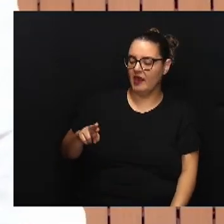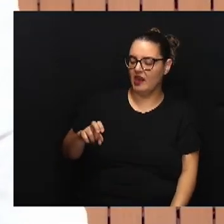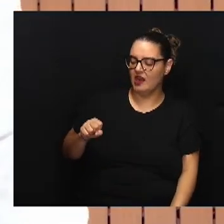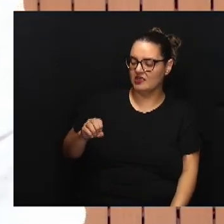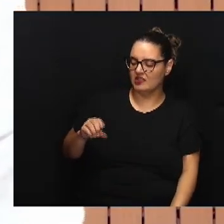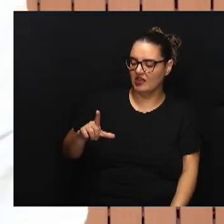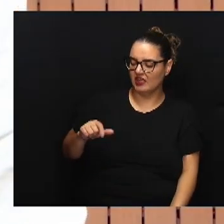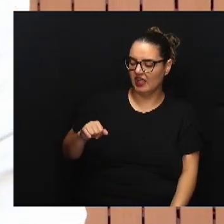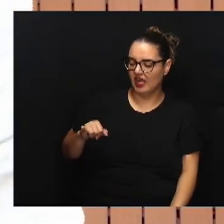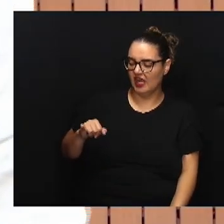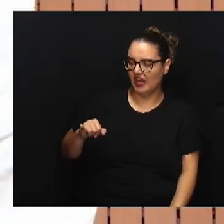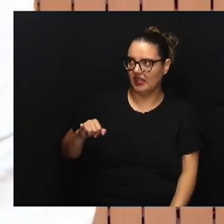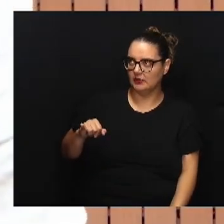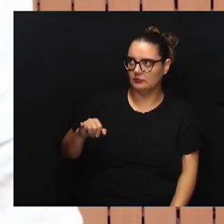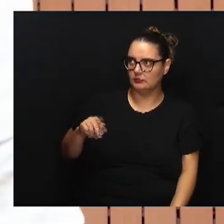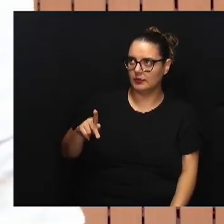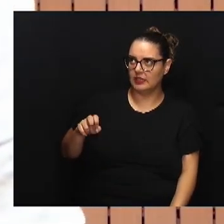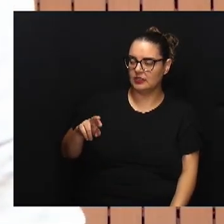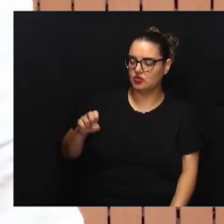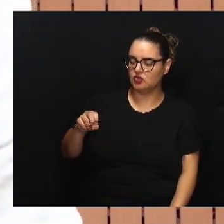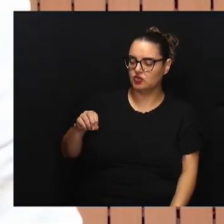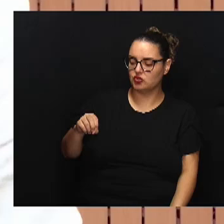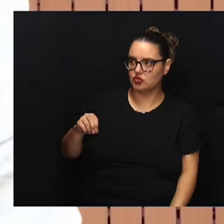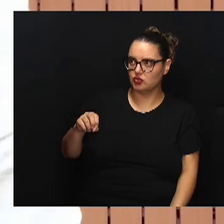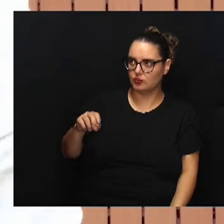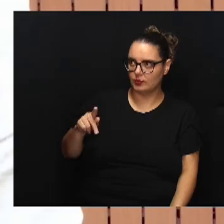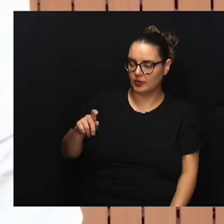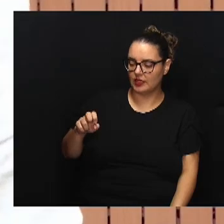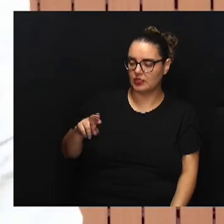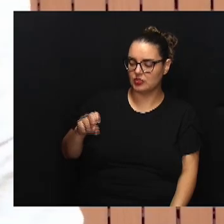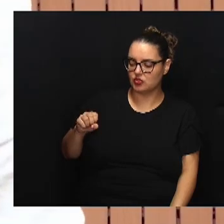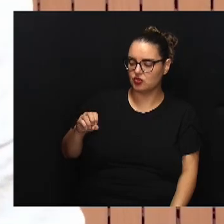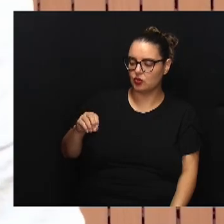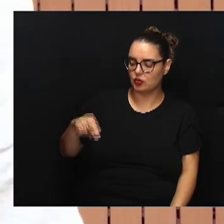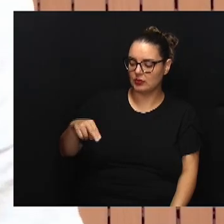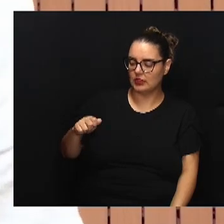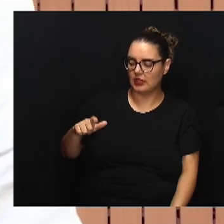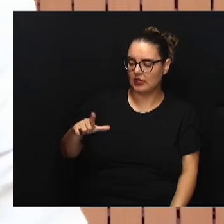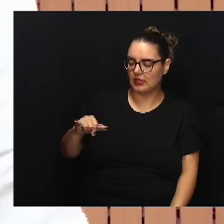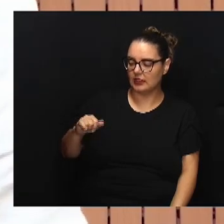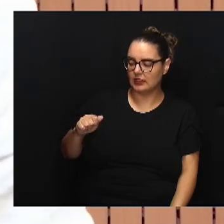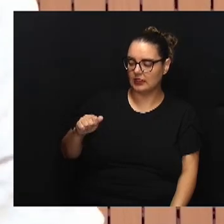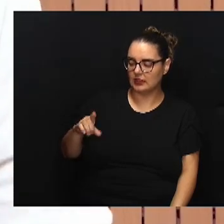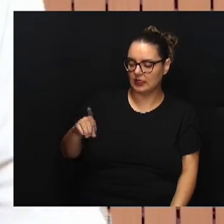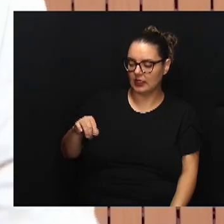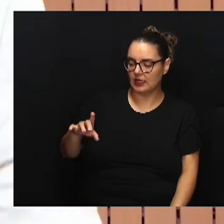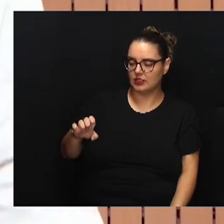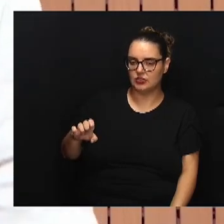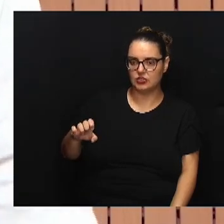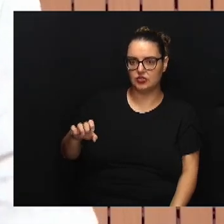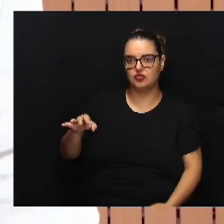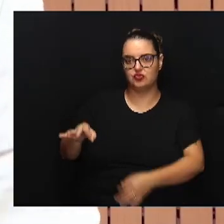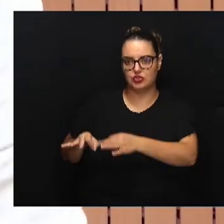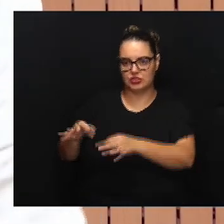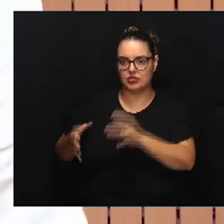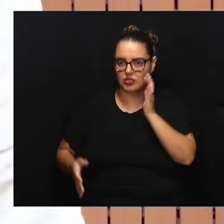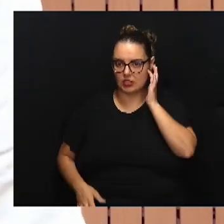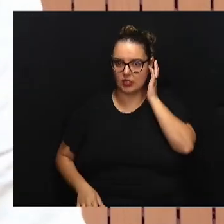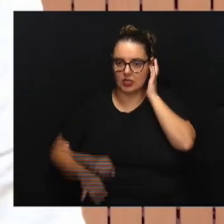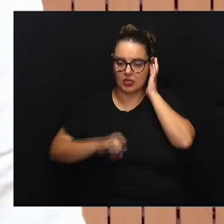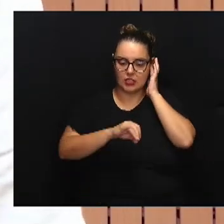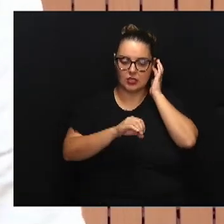nós fizemos? Então, lá no edital, nós criamos a figura das IOs, que são as instituições operadoras.